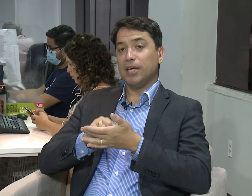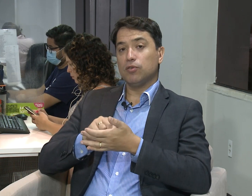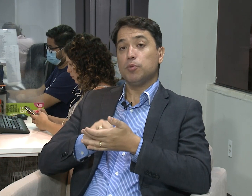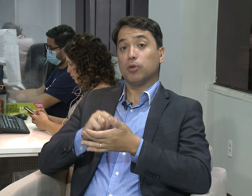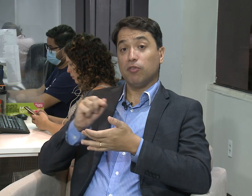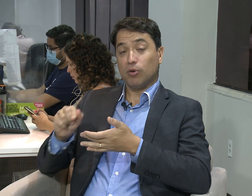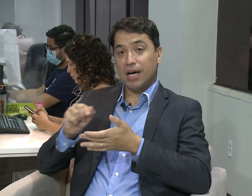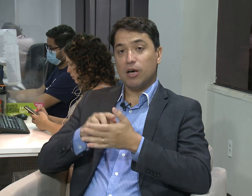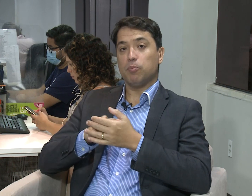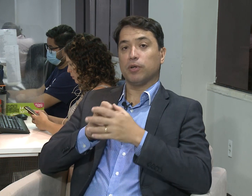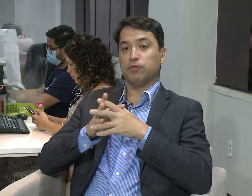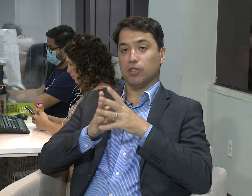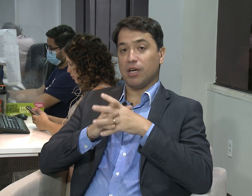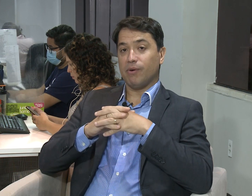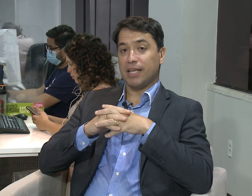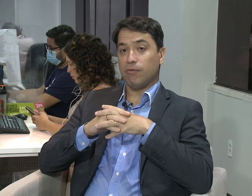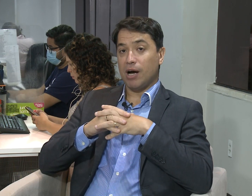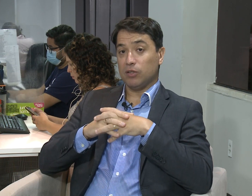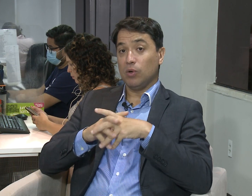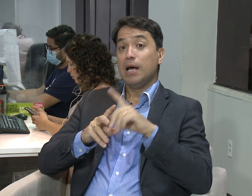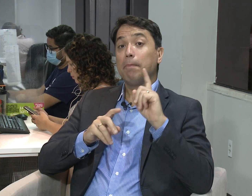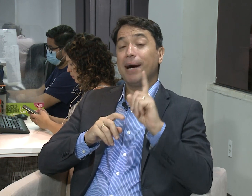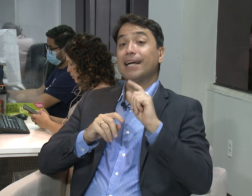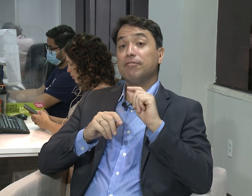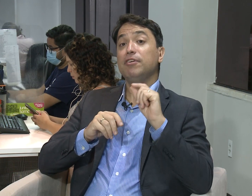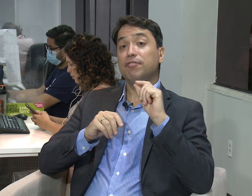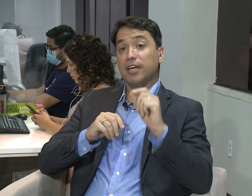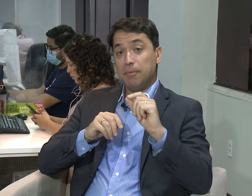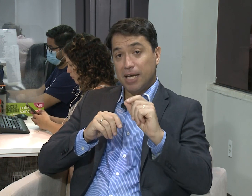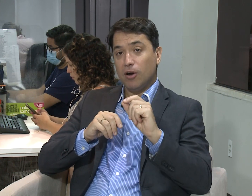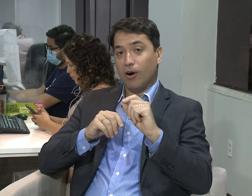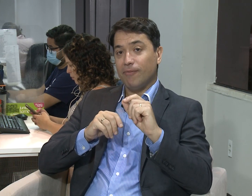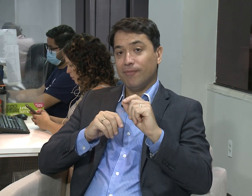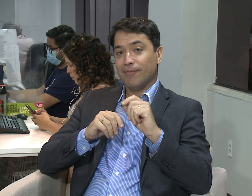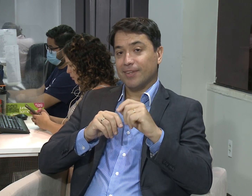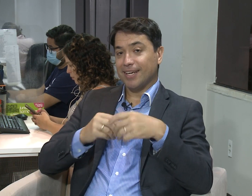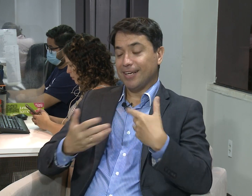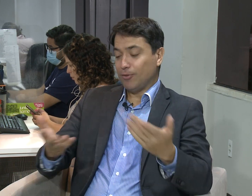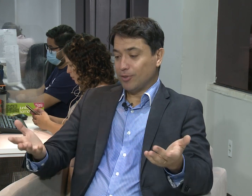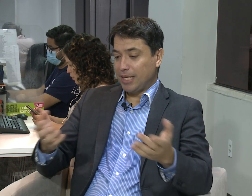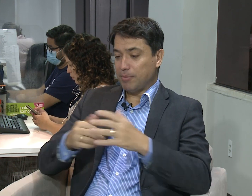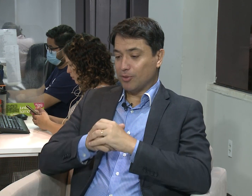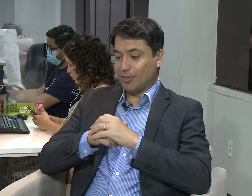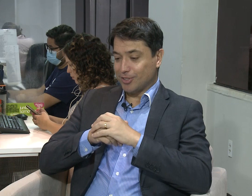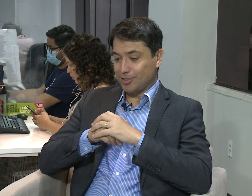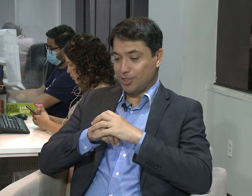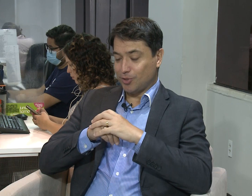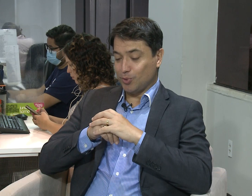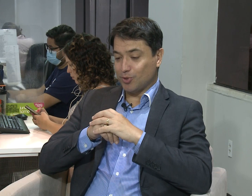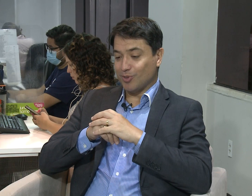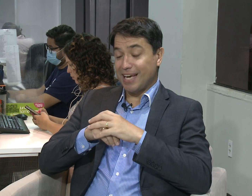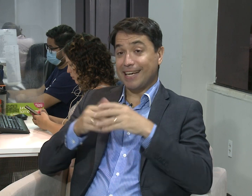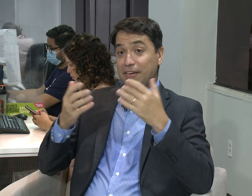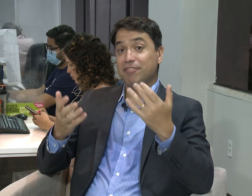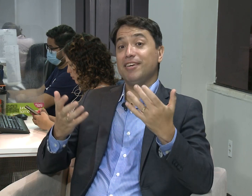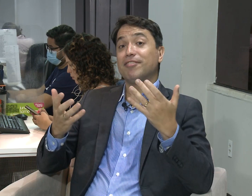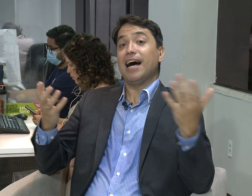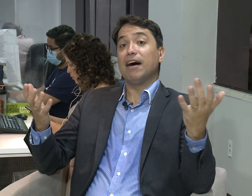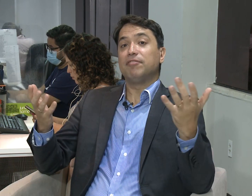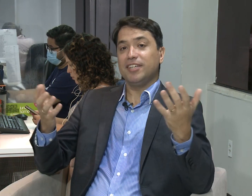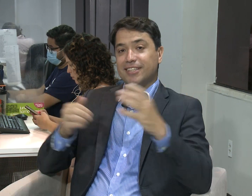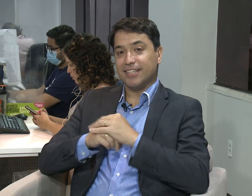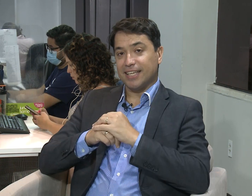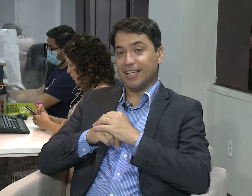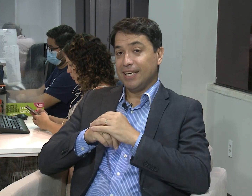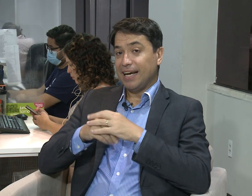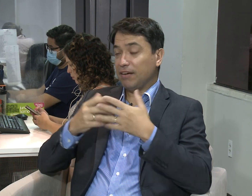é o momento de procurar um profissional adequado para viver melhor. O tema do nosso instituto, né, que é Viva